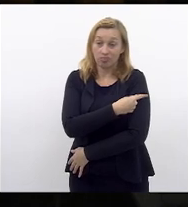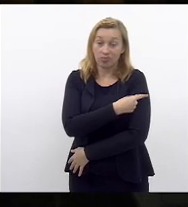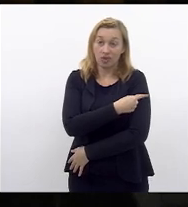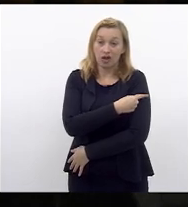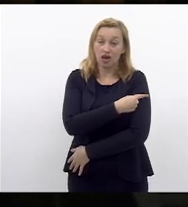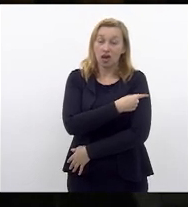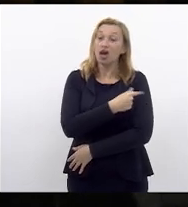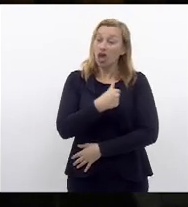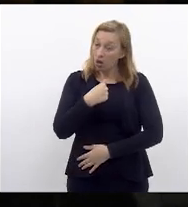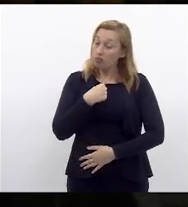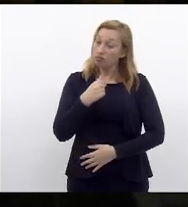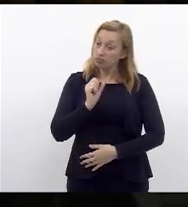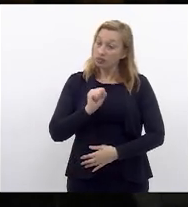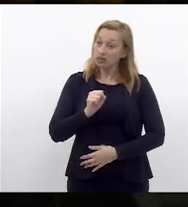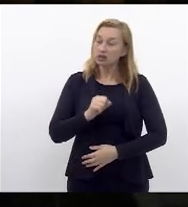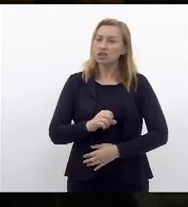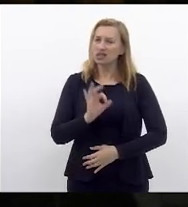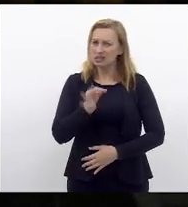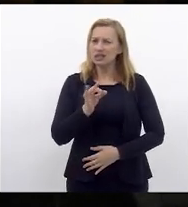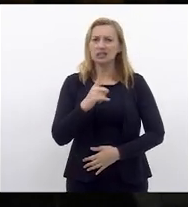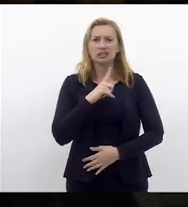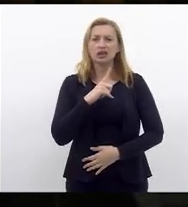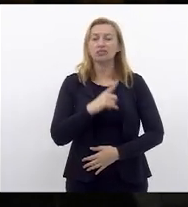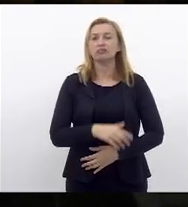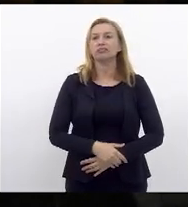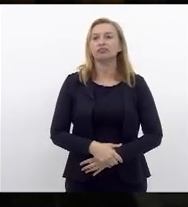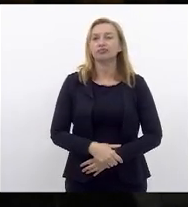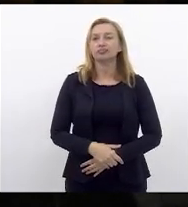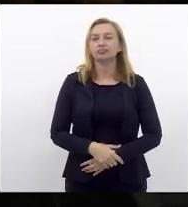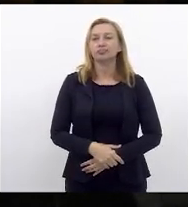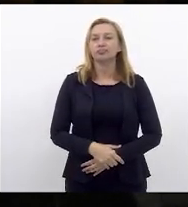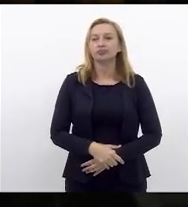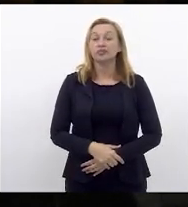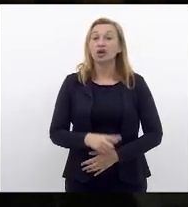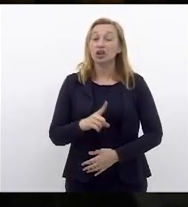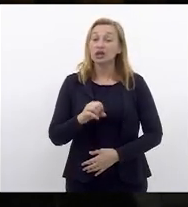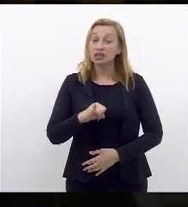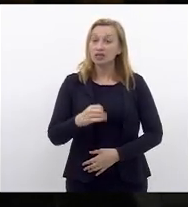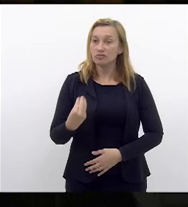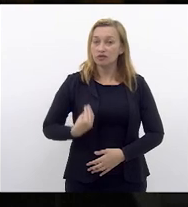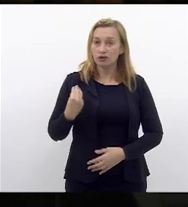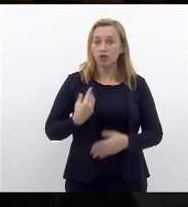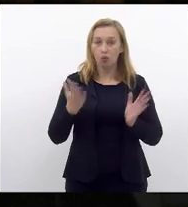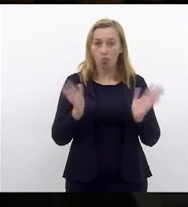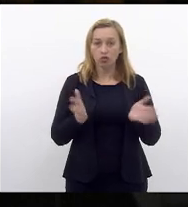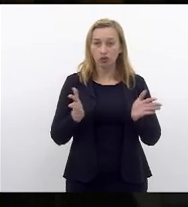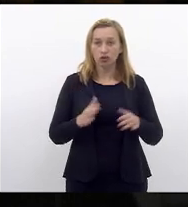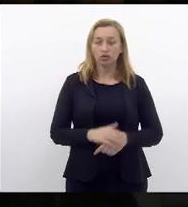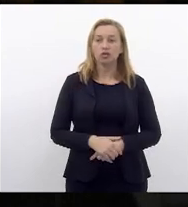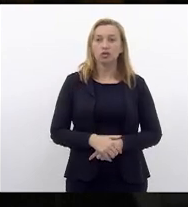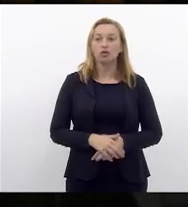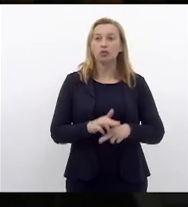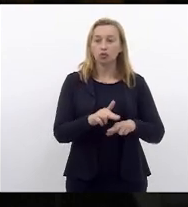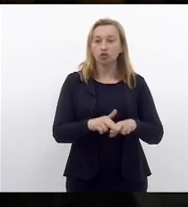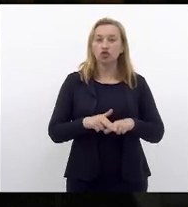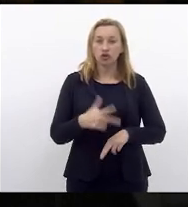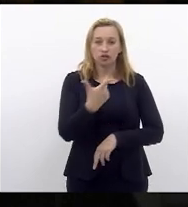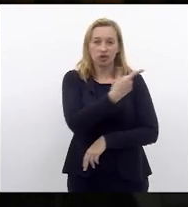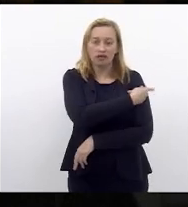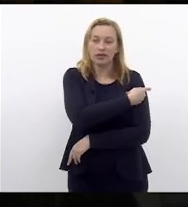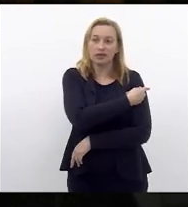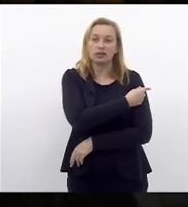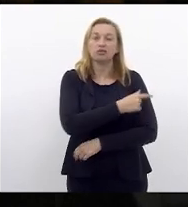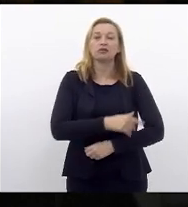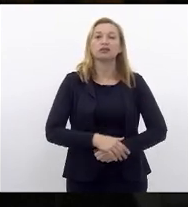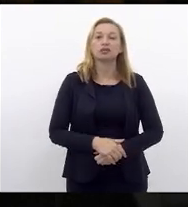cartela. Porque tenho certeza, se estamos vivos hoje, é função das vacinas